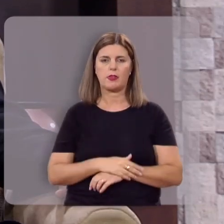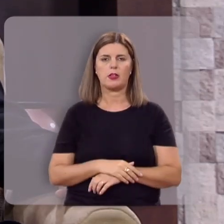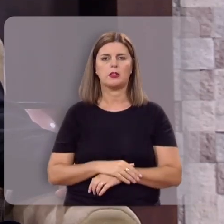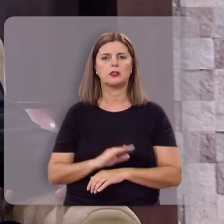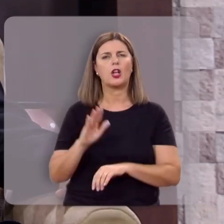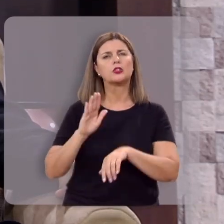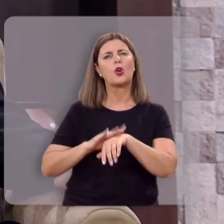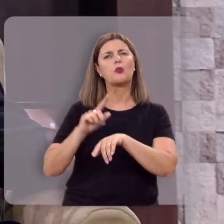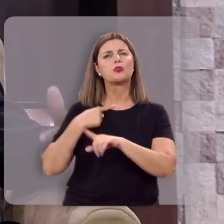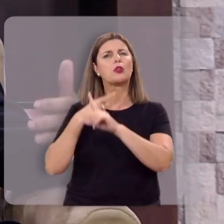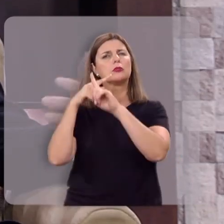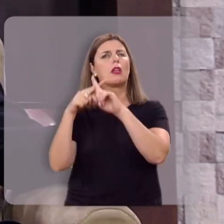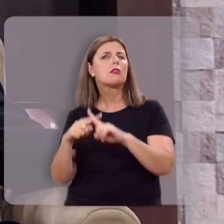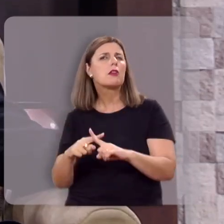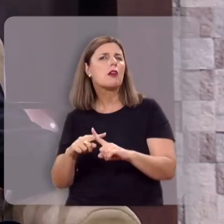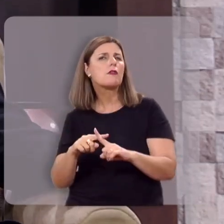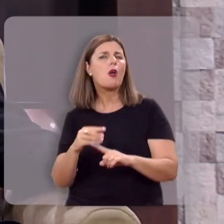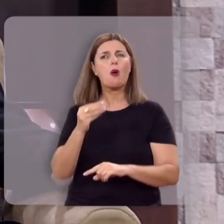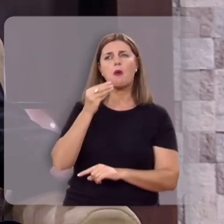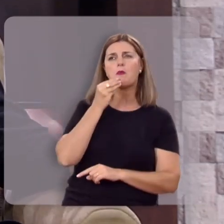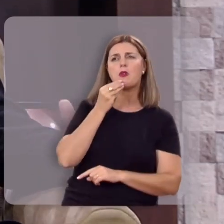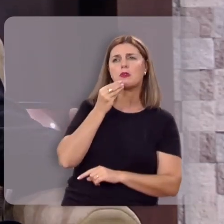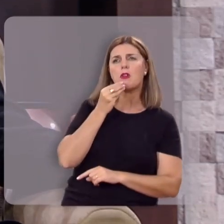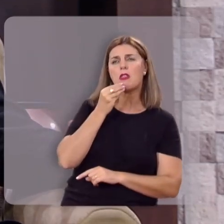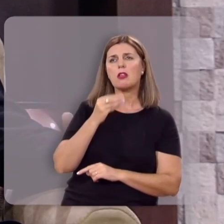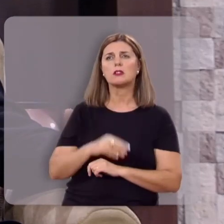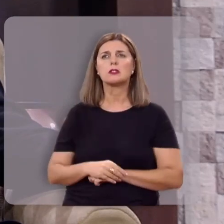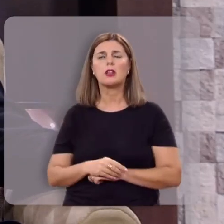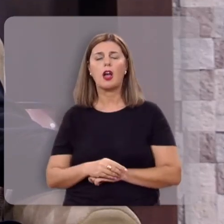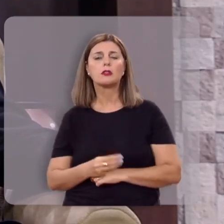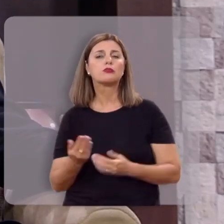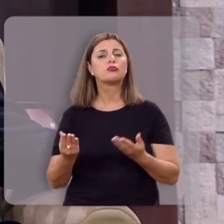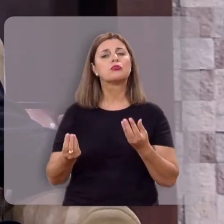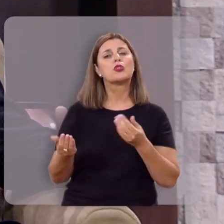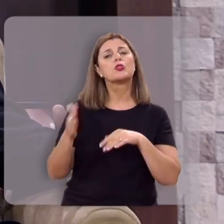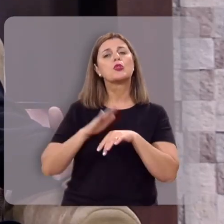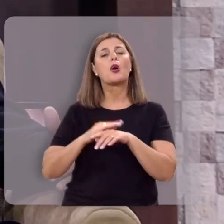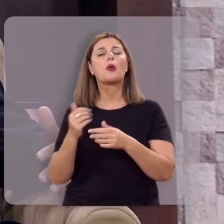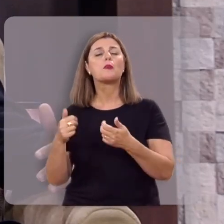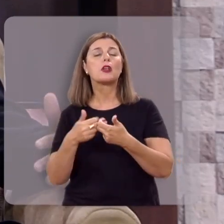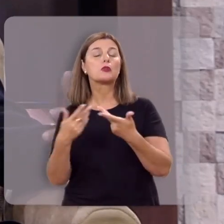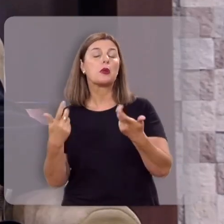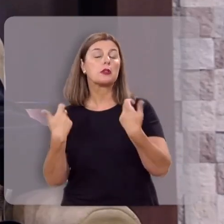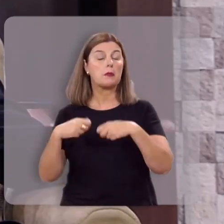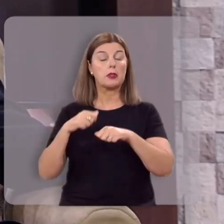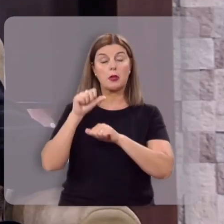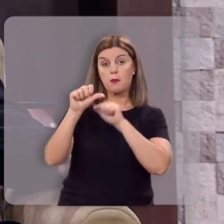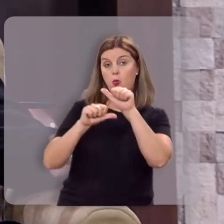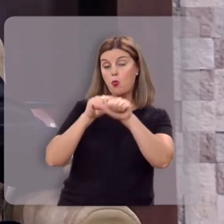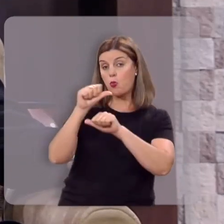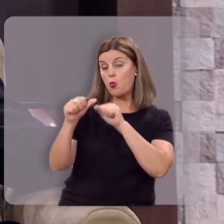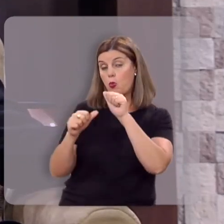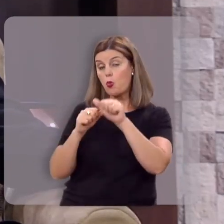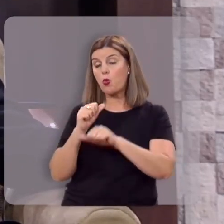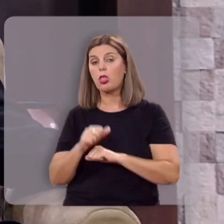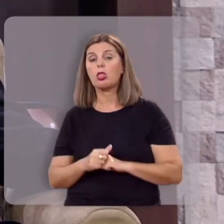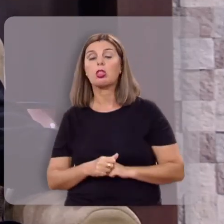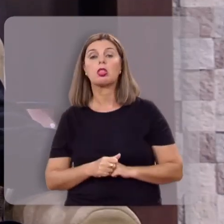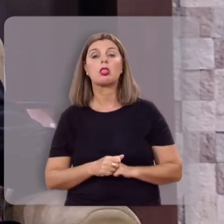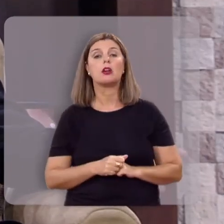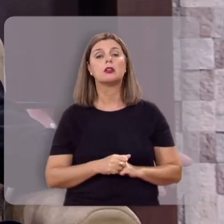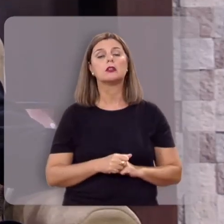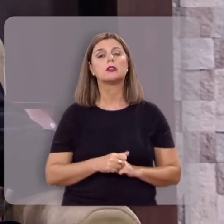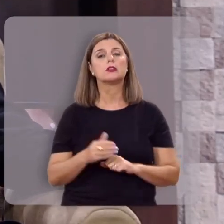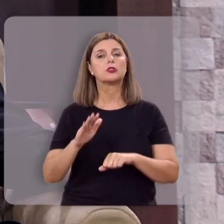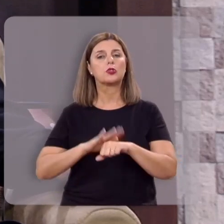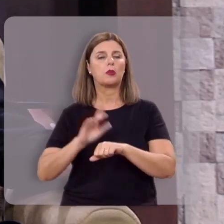os nossos desafios, sobre as oportunidades, sobre aquilo que precisa ser modificado e transformado